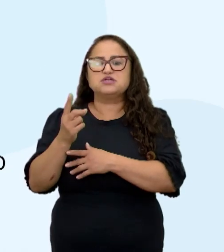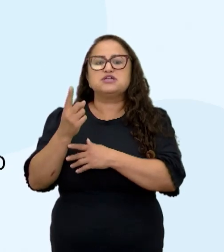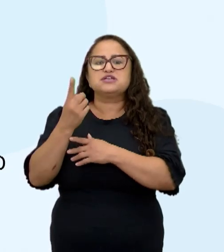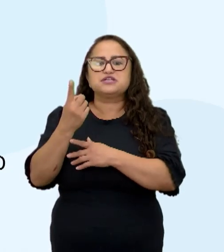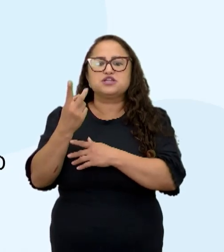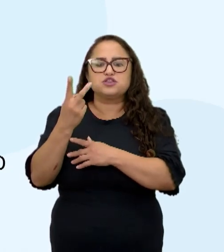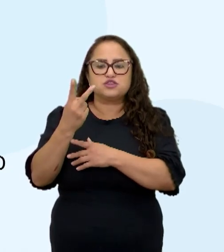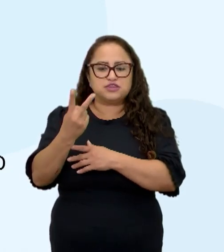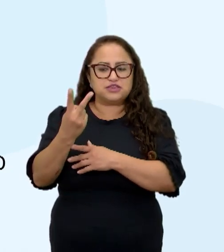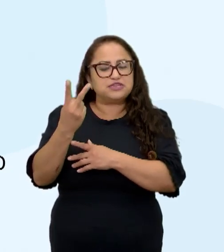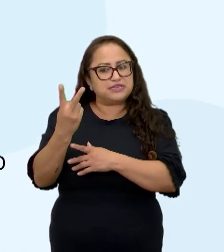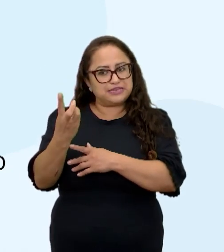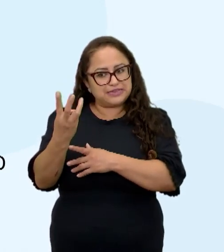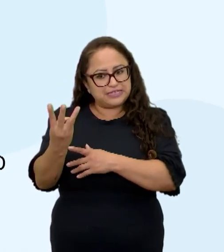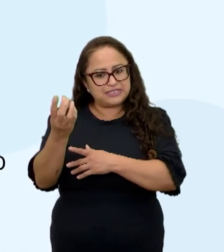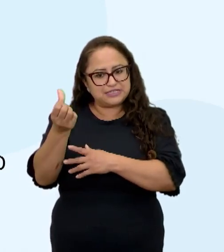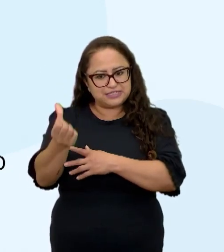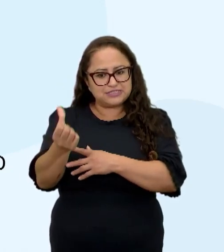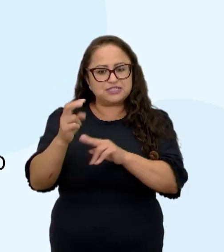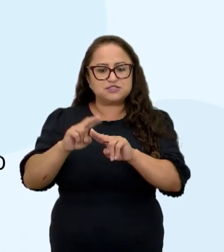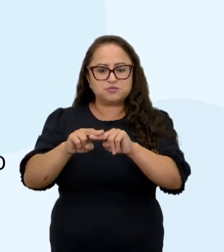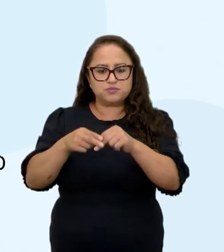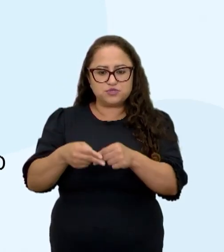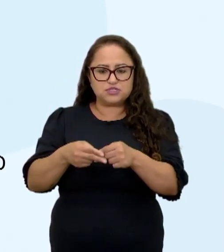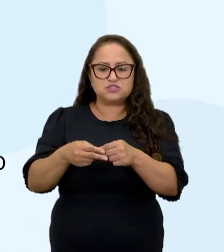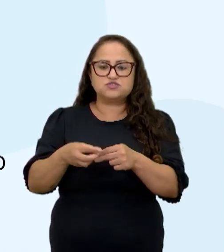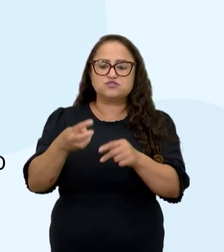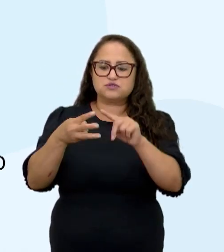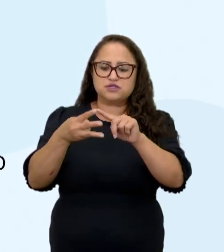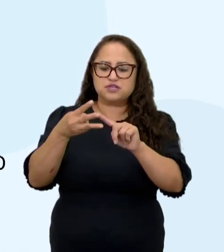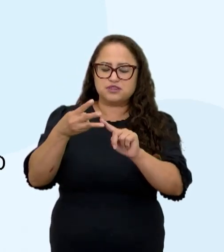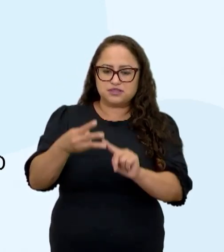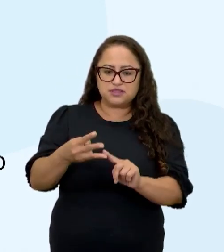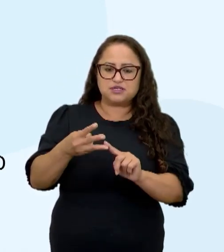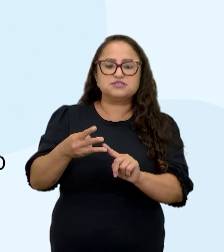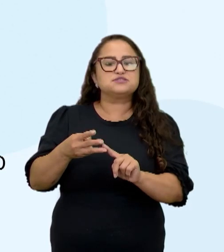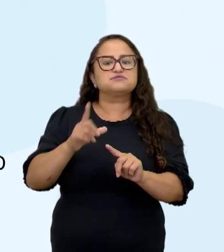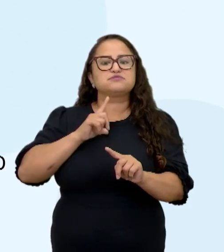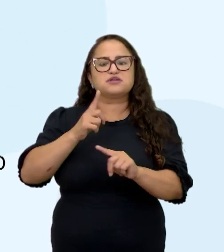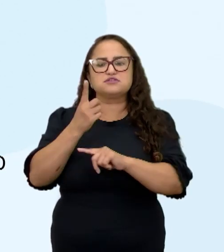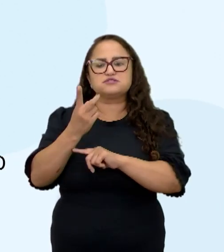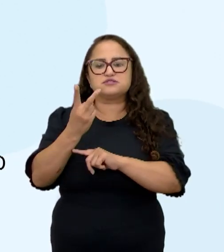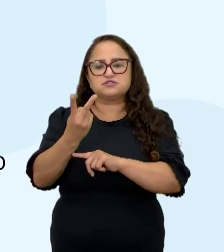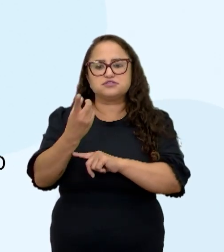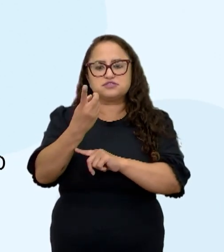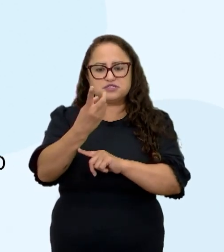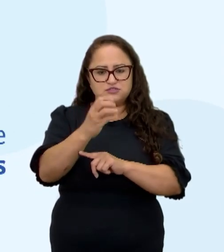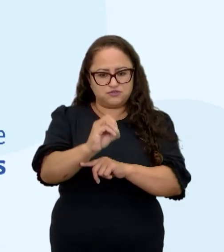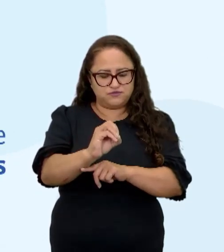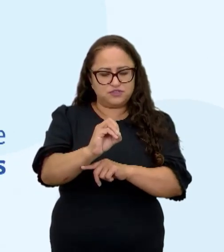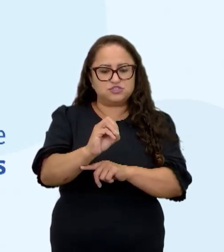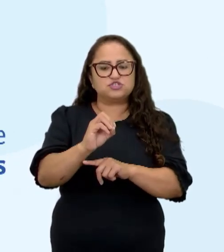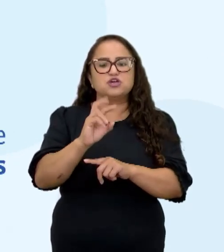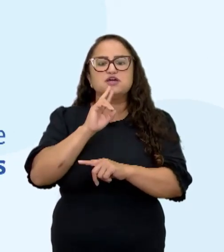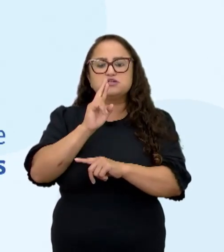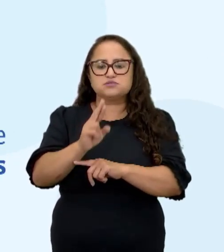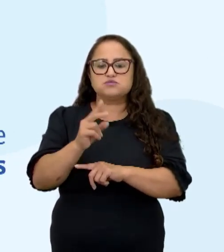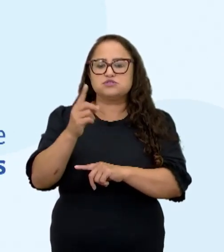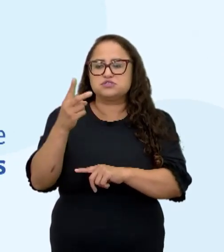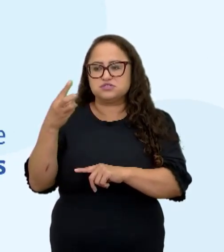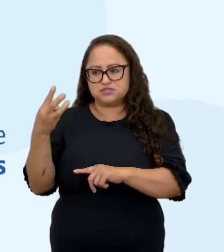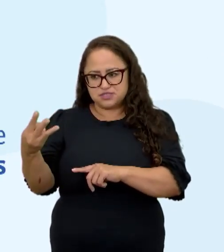vezes 3, que dá 36. Por isso que 3 figuras de 120 dão no total 360.